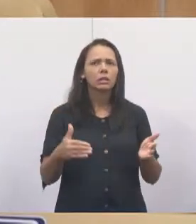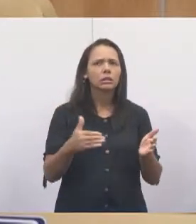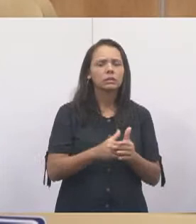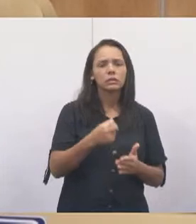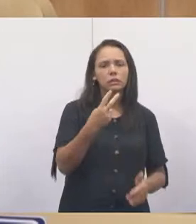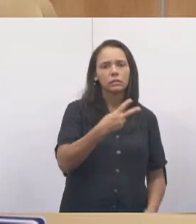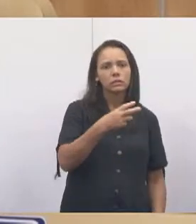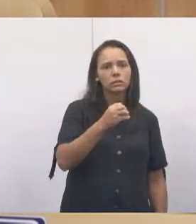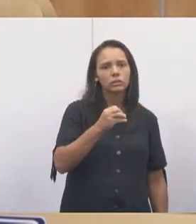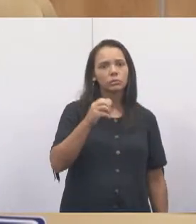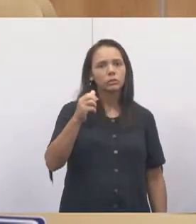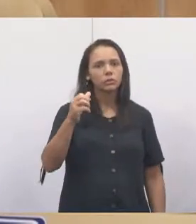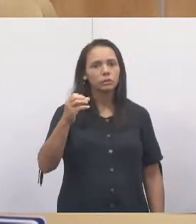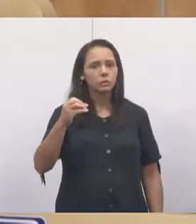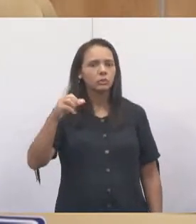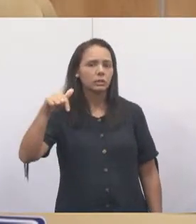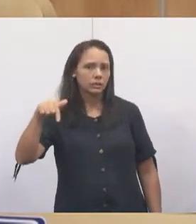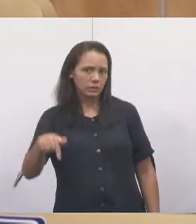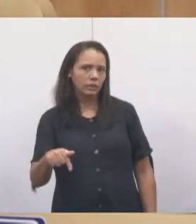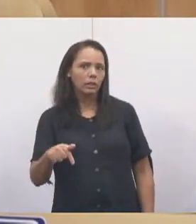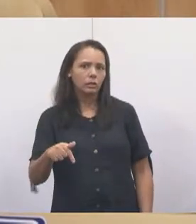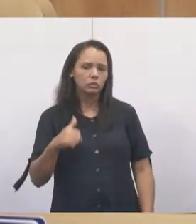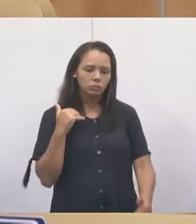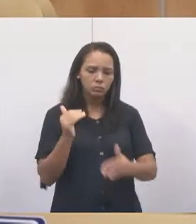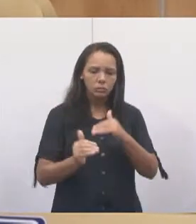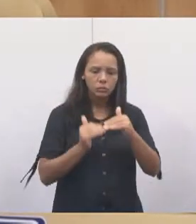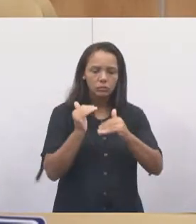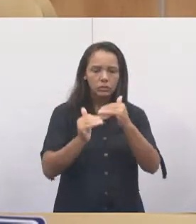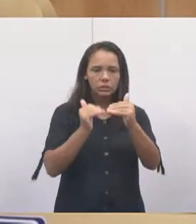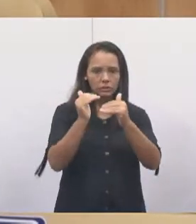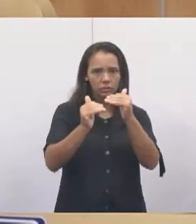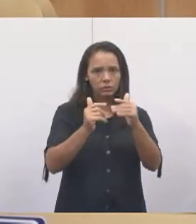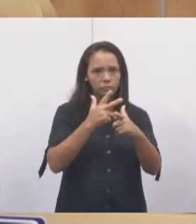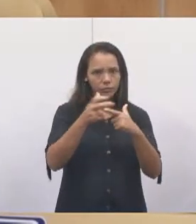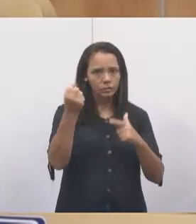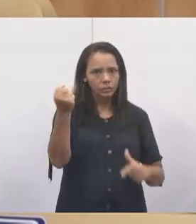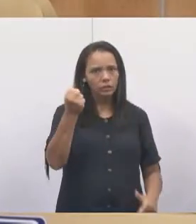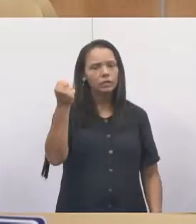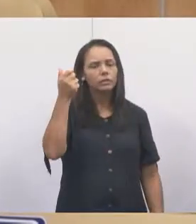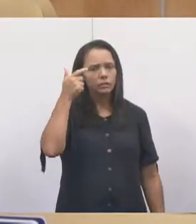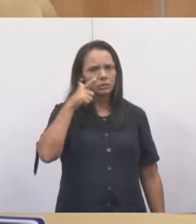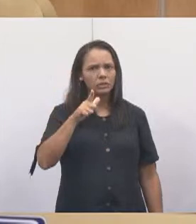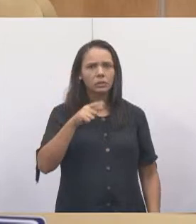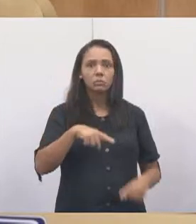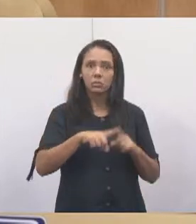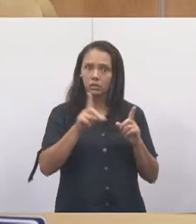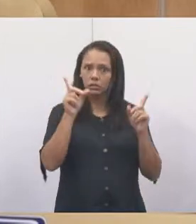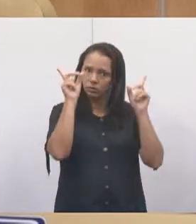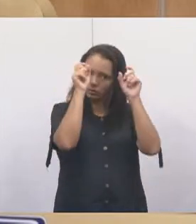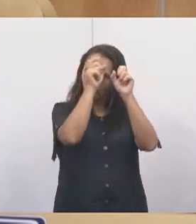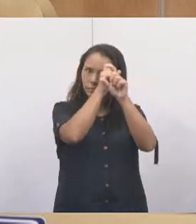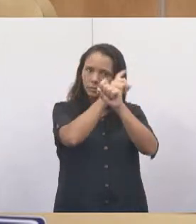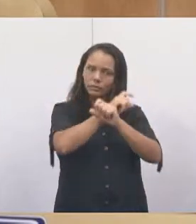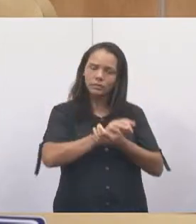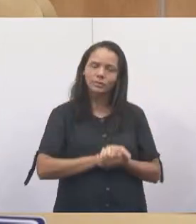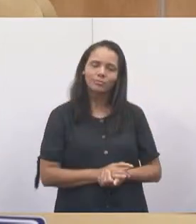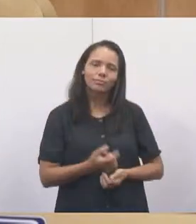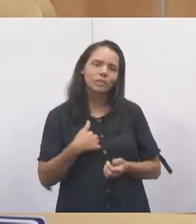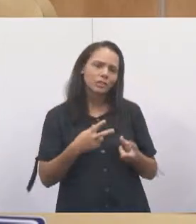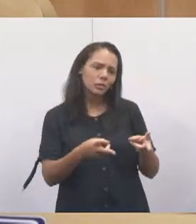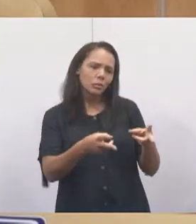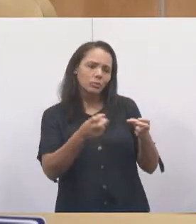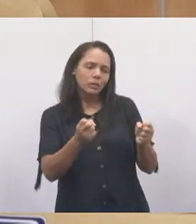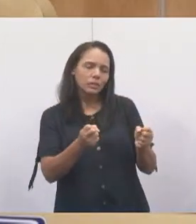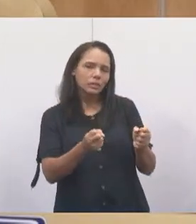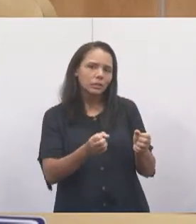e conseguimos grandes avanços, mas com muita dificuldade. E eu percebo que de lá para